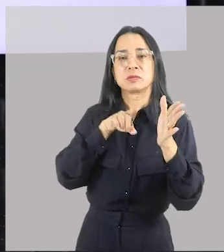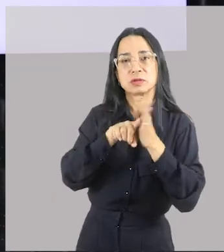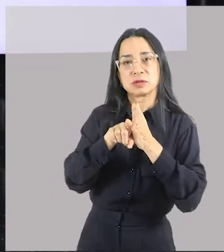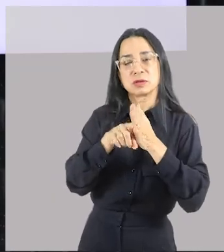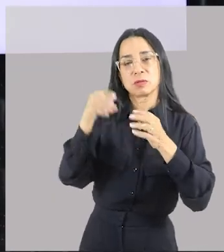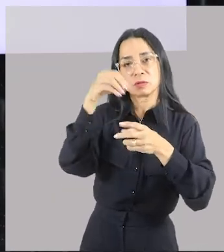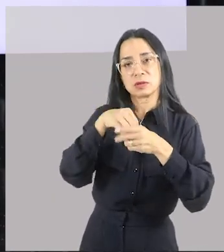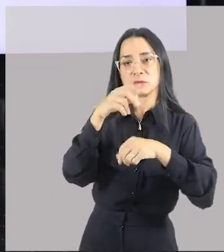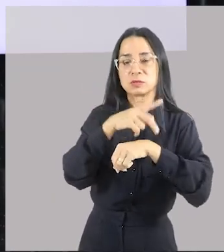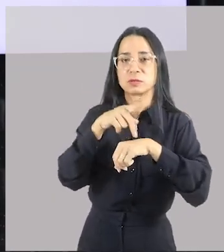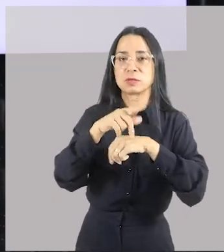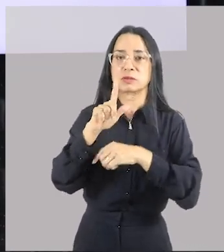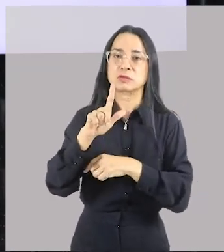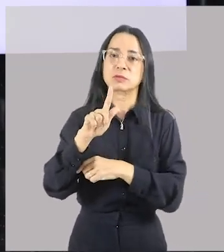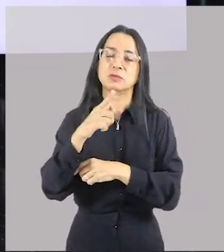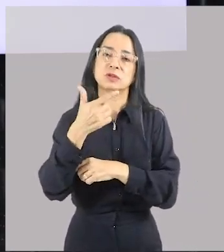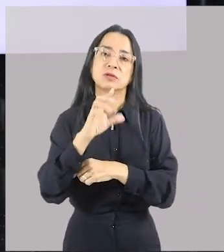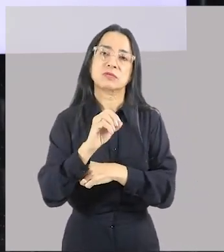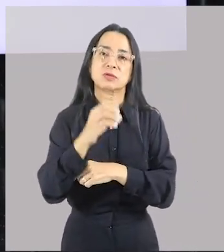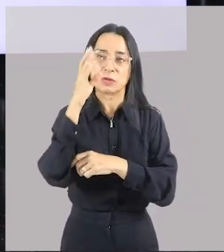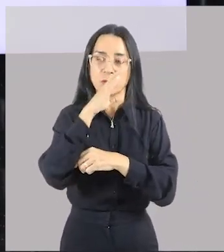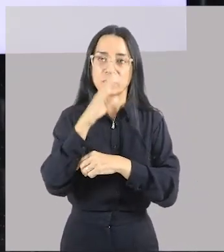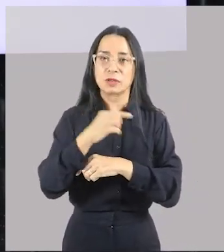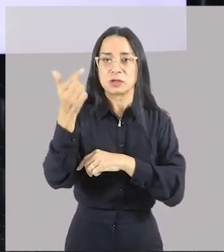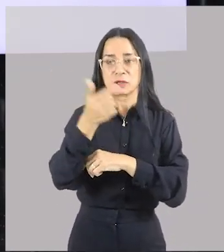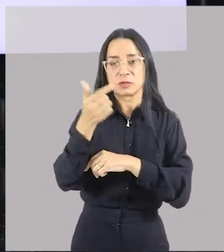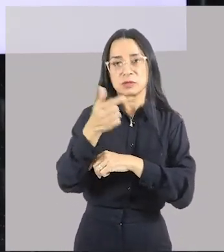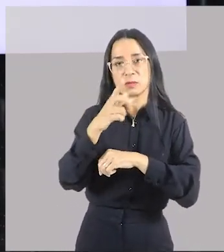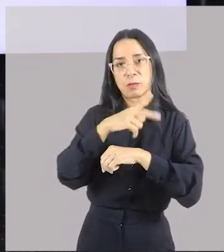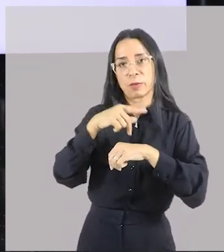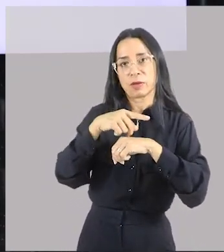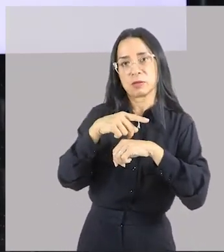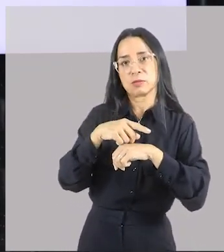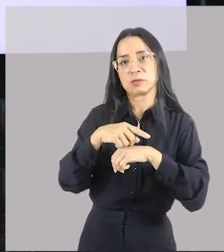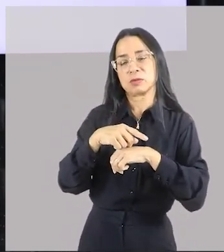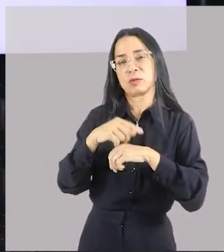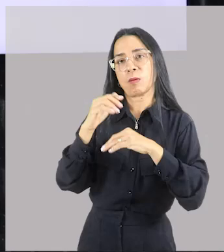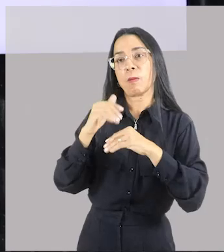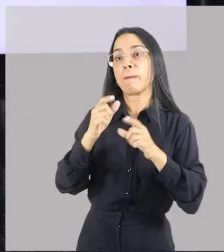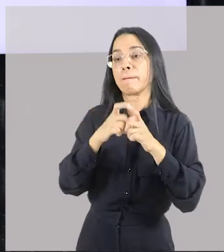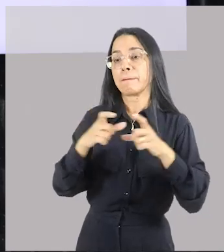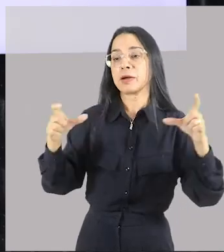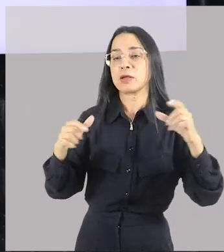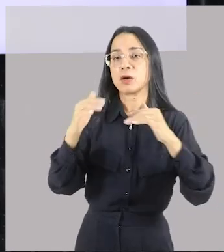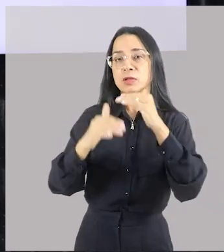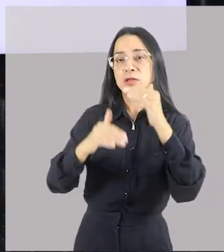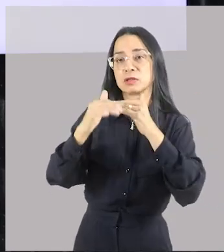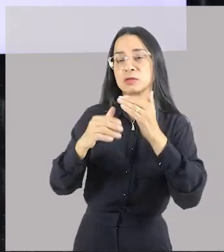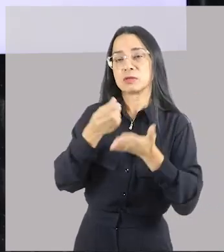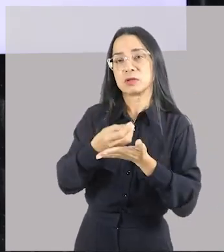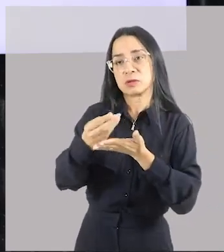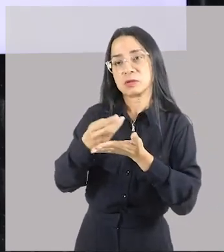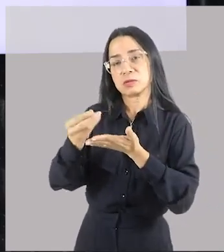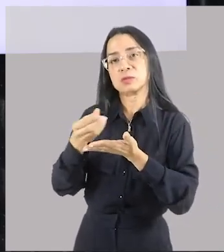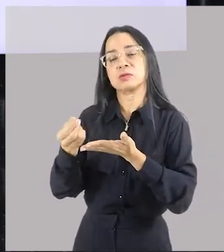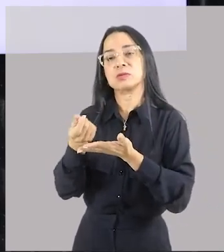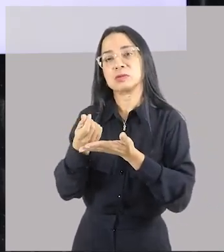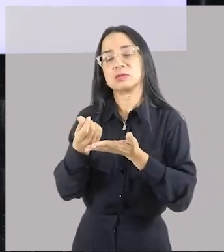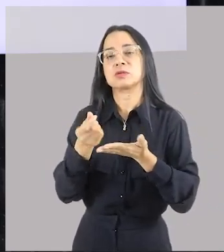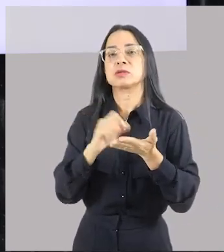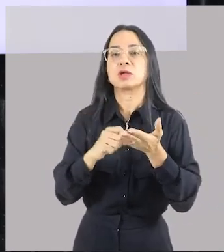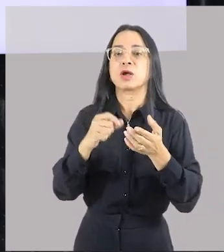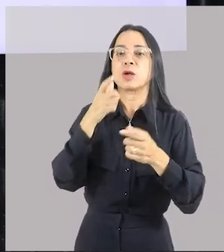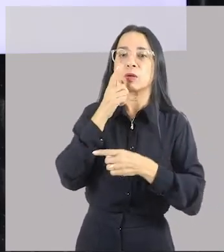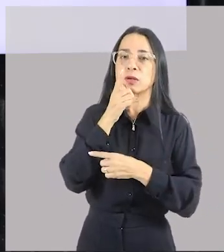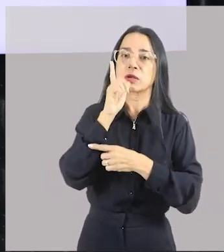do G20, o Brasil é o segundo país com maior desigualdade de renda, com maior desigualdade social, só ganhando